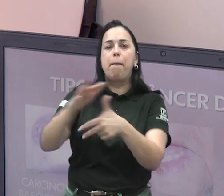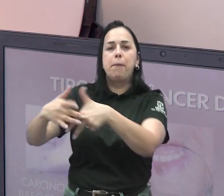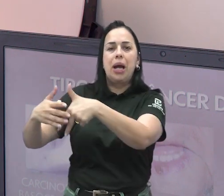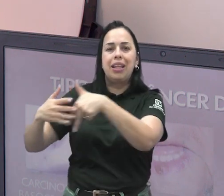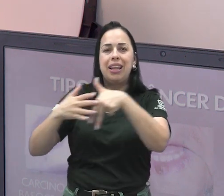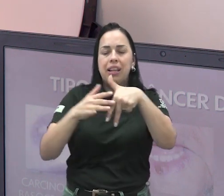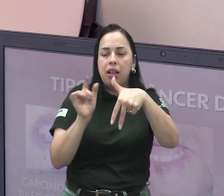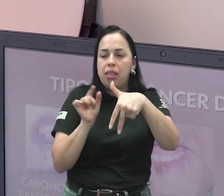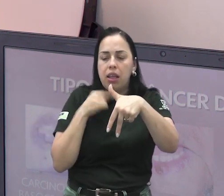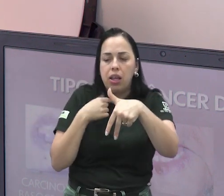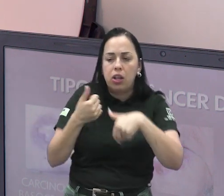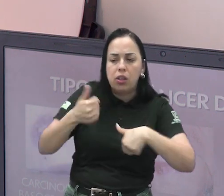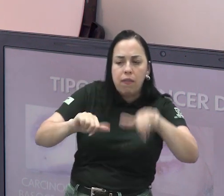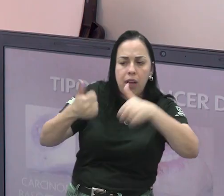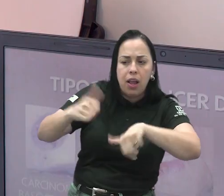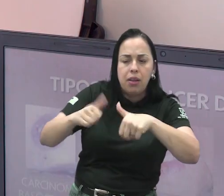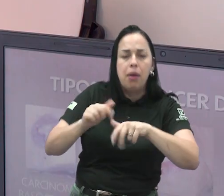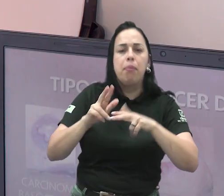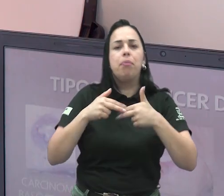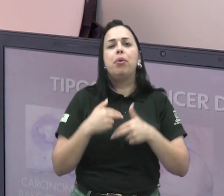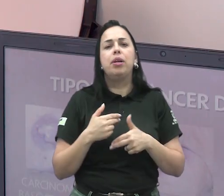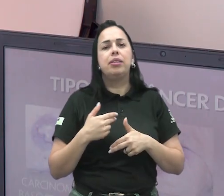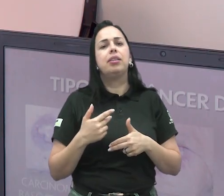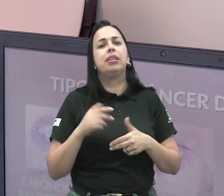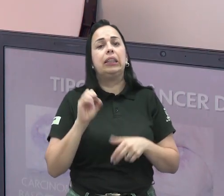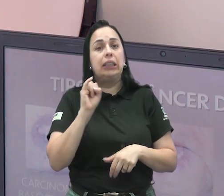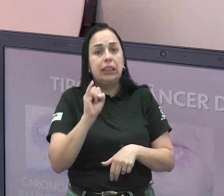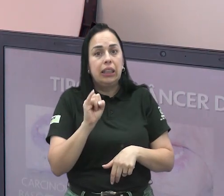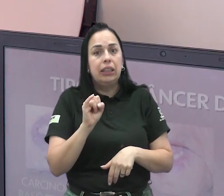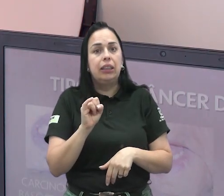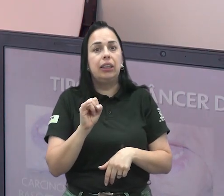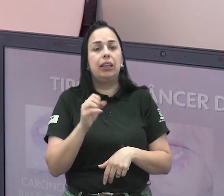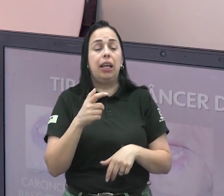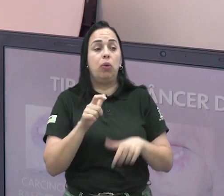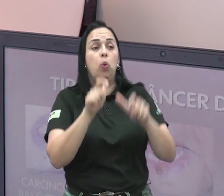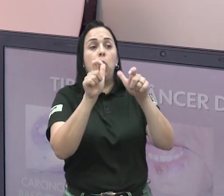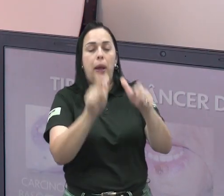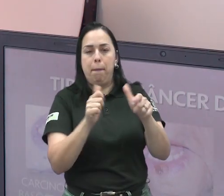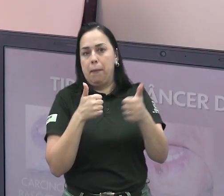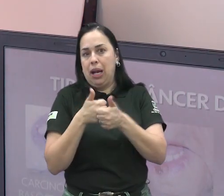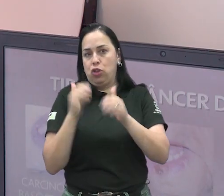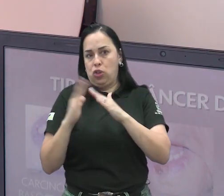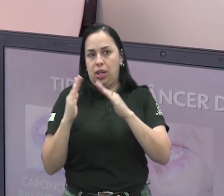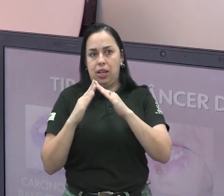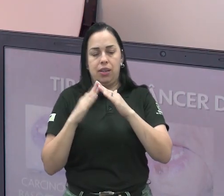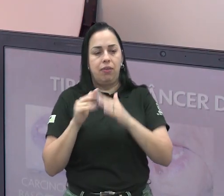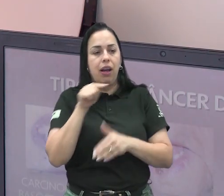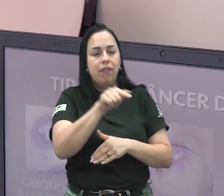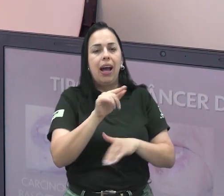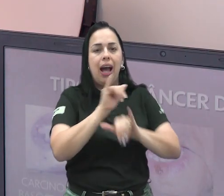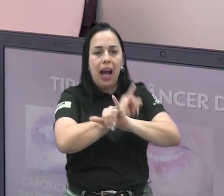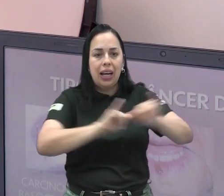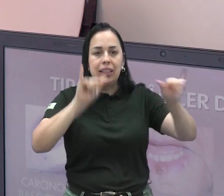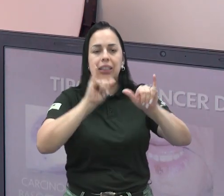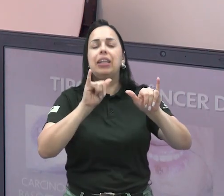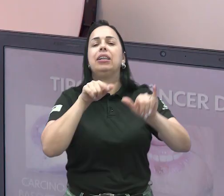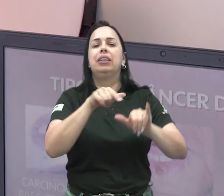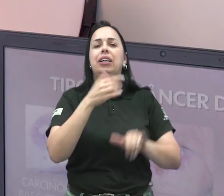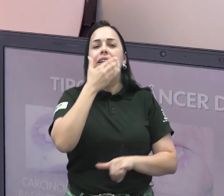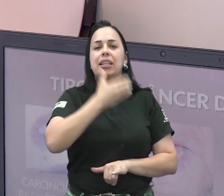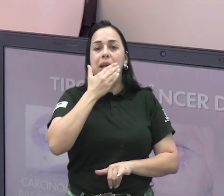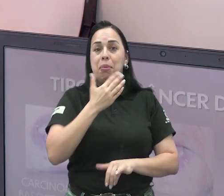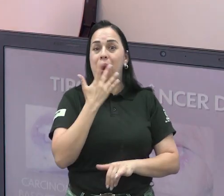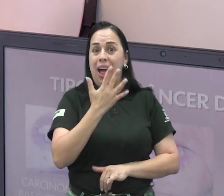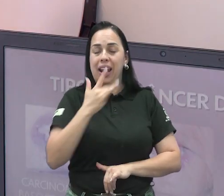em consulta e têm as pintas examinadas. Então vale a pena você ver se tem algum ponto perto da sua casa que vai acontecer a campanha Dezembro